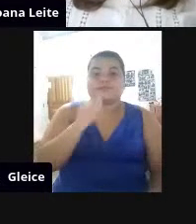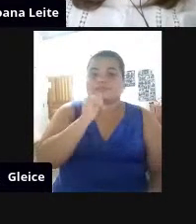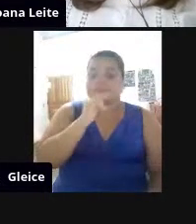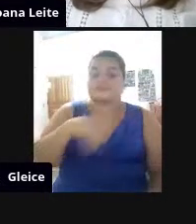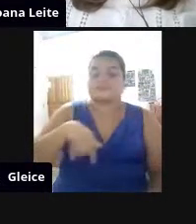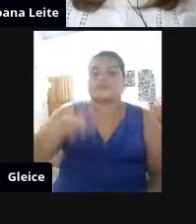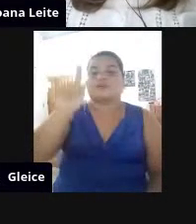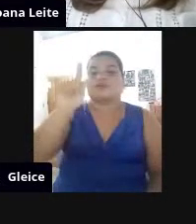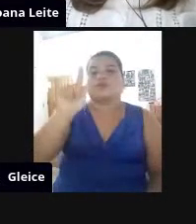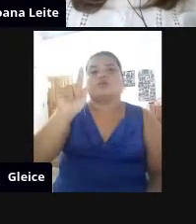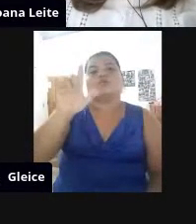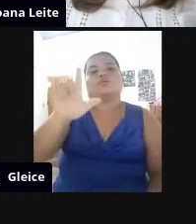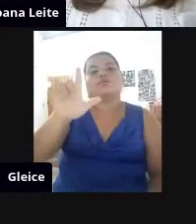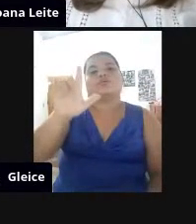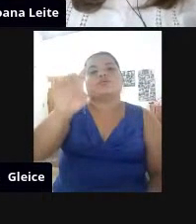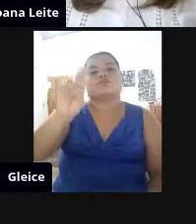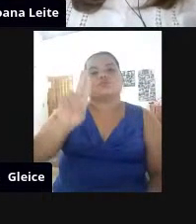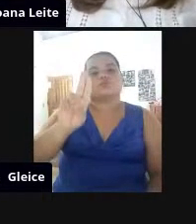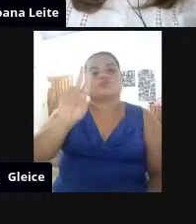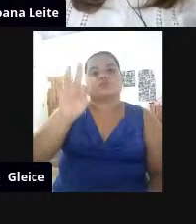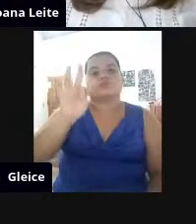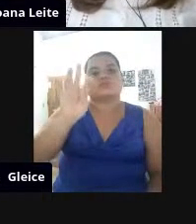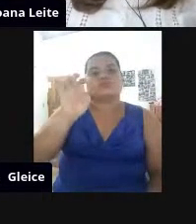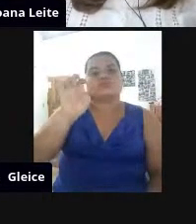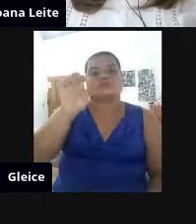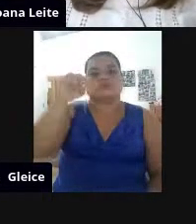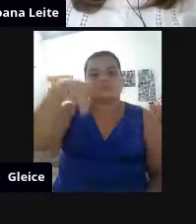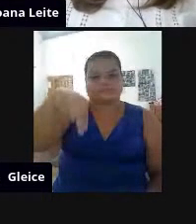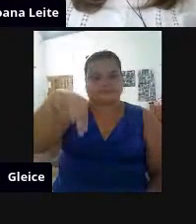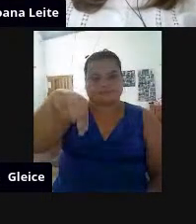caseína tem proteínas, né? A caseína é a